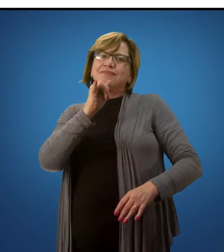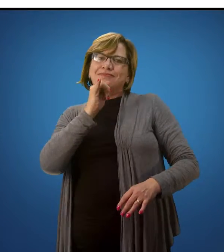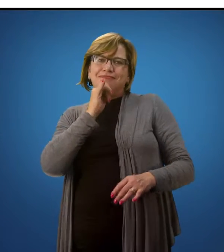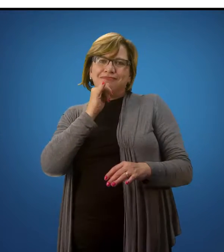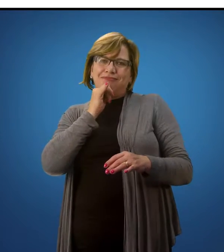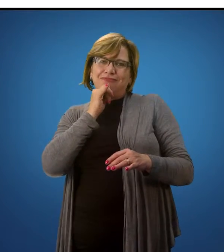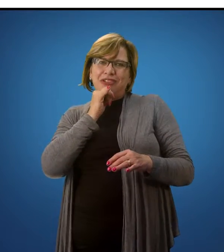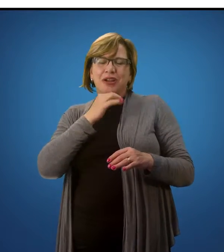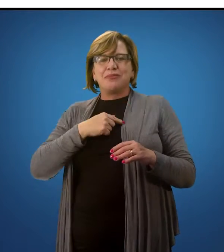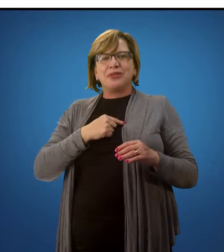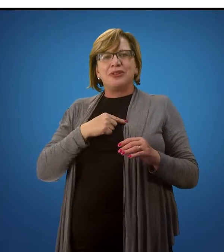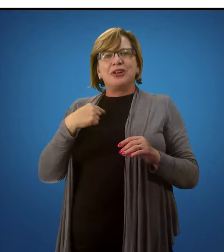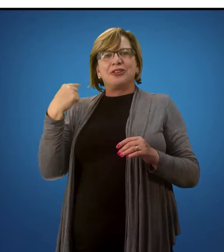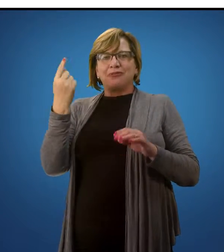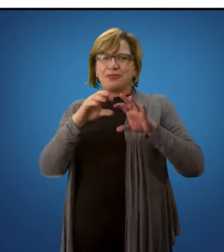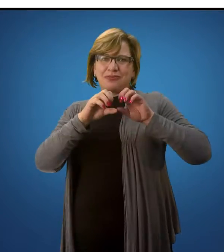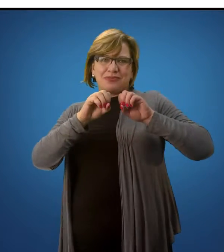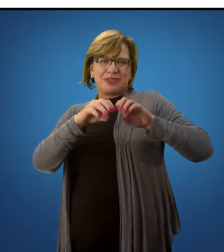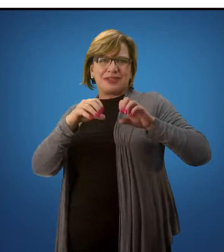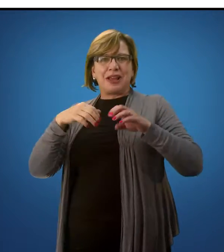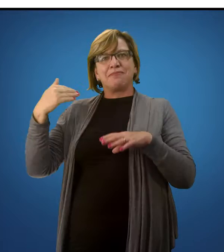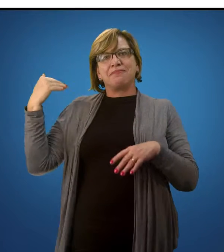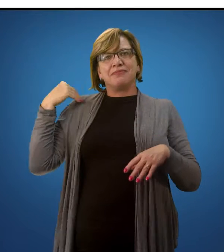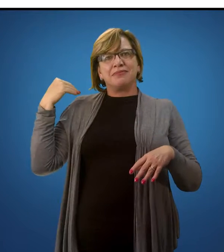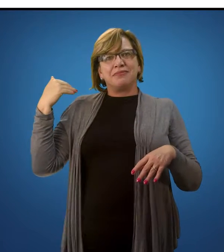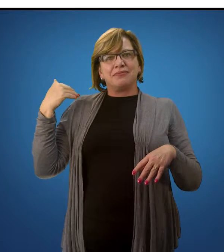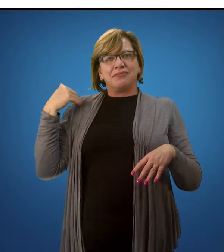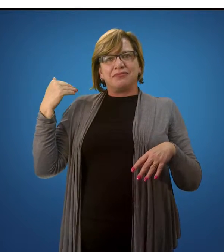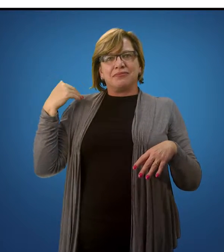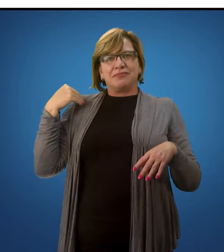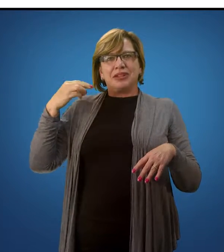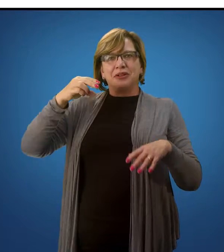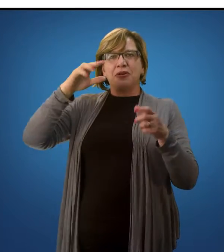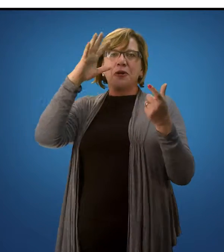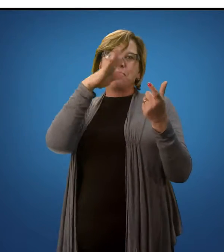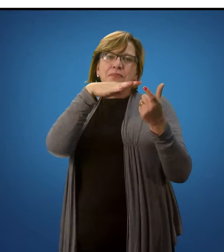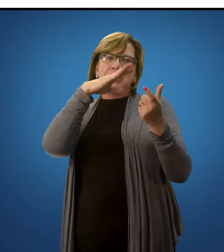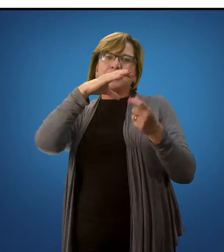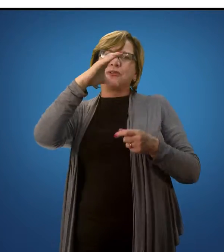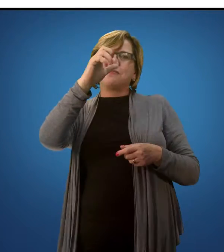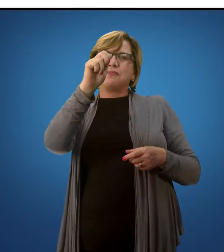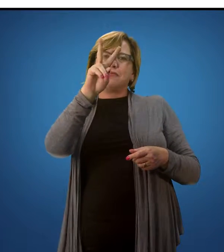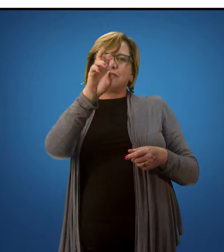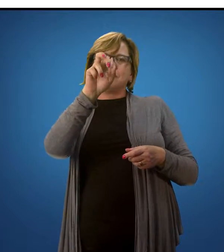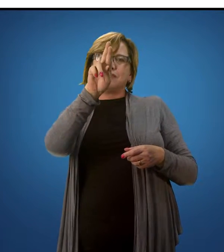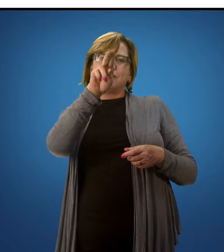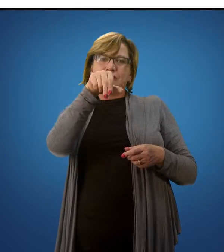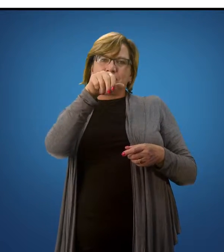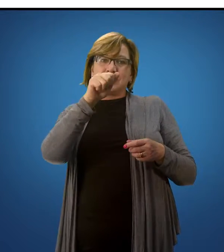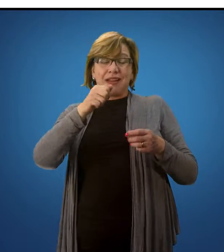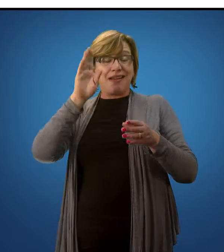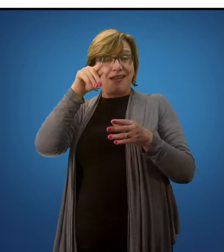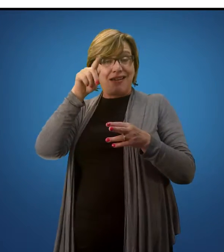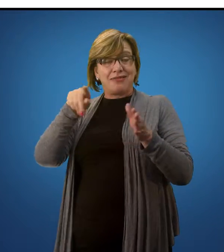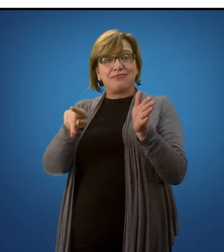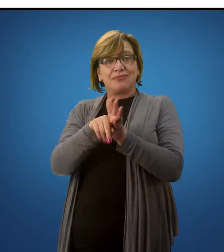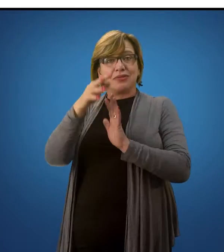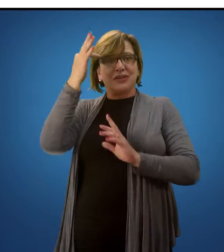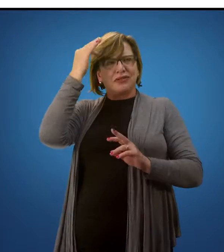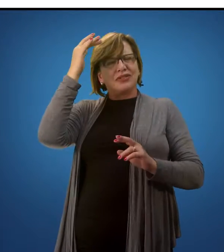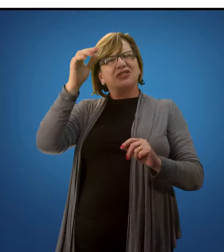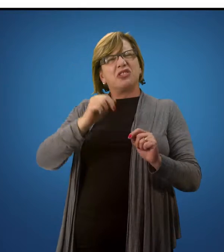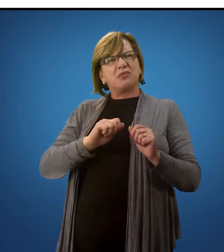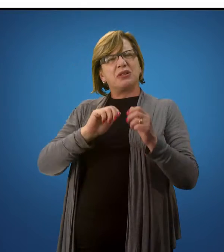teoria das idéias do platão o mito da caverna que é é um clássico na filosofia nós podemos trocar a